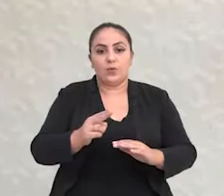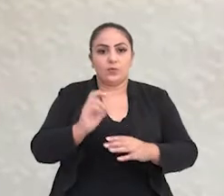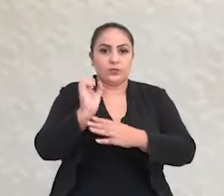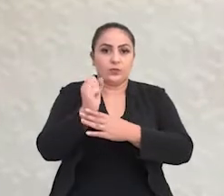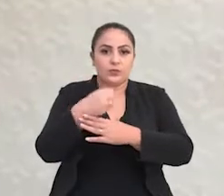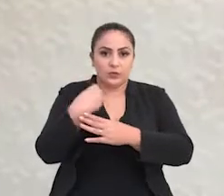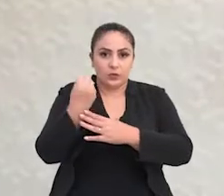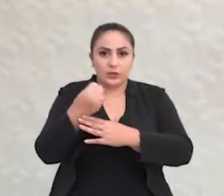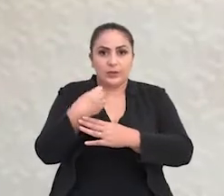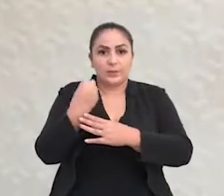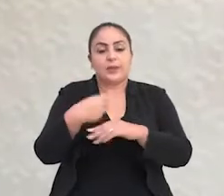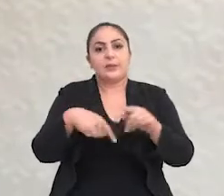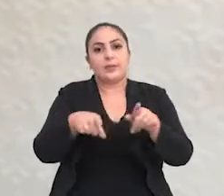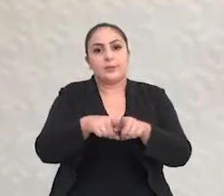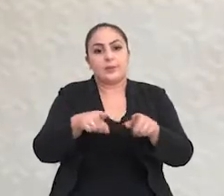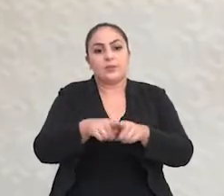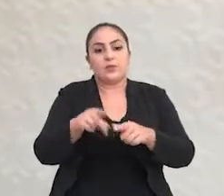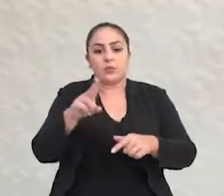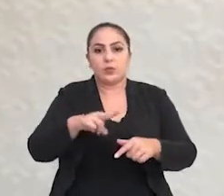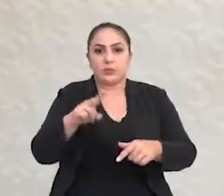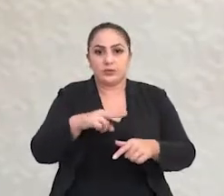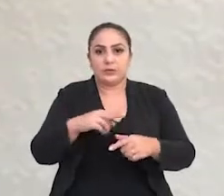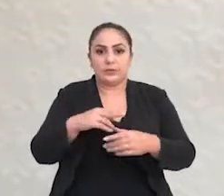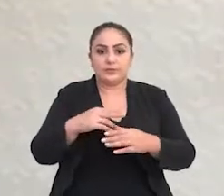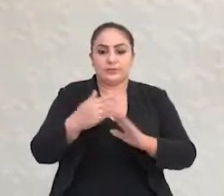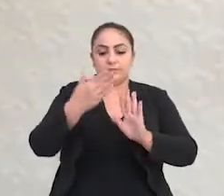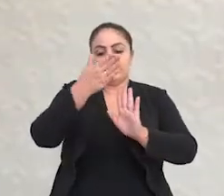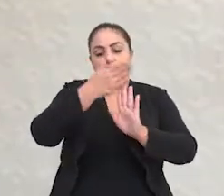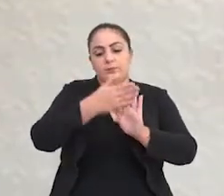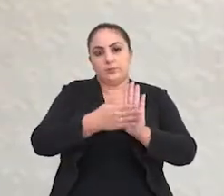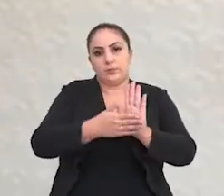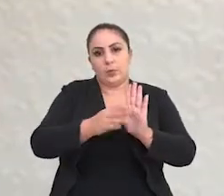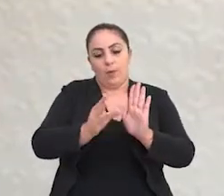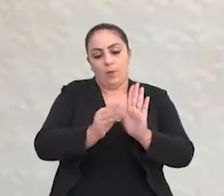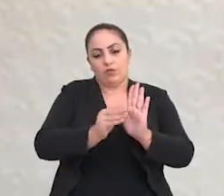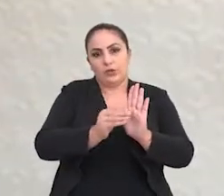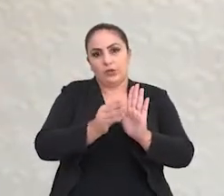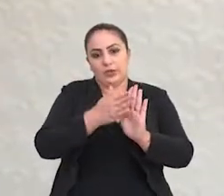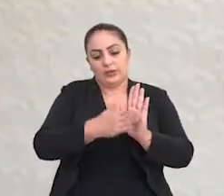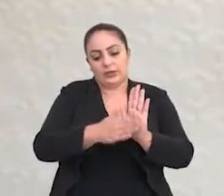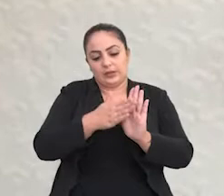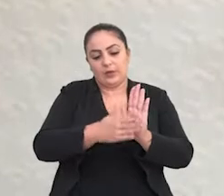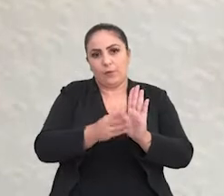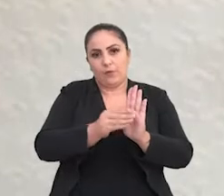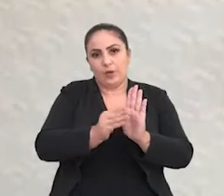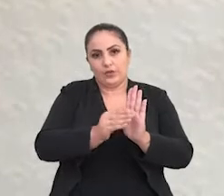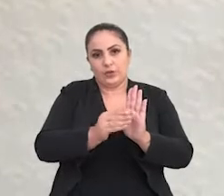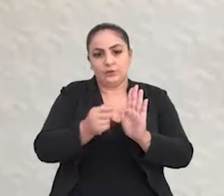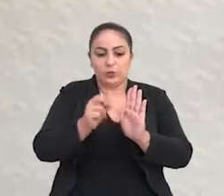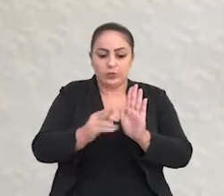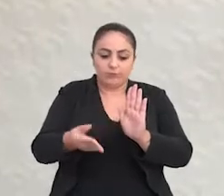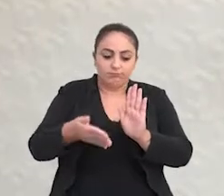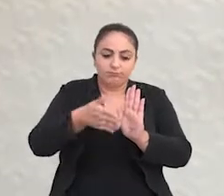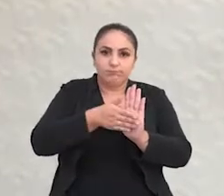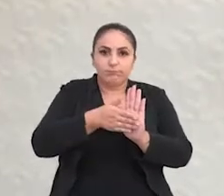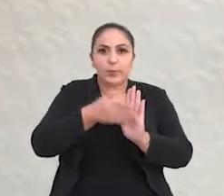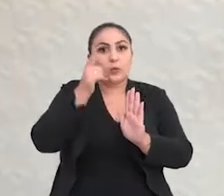com fisioterapia, né? Usar um encosto, né, atrás, uma almofadinha, para se sentir